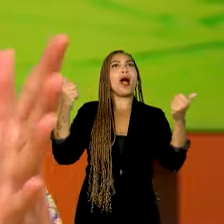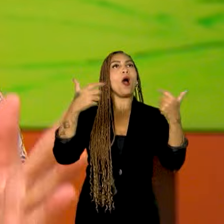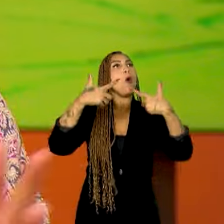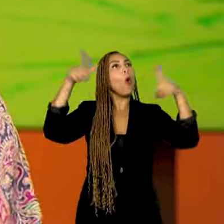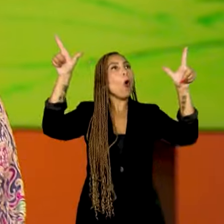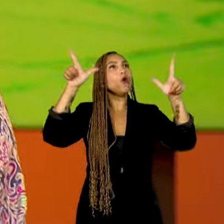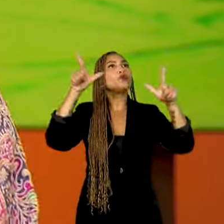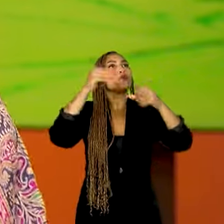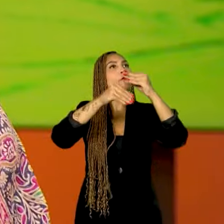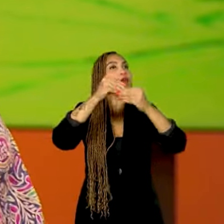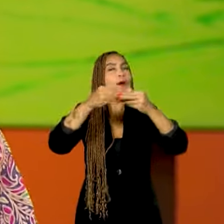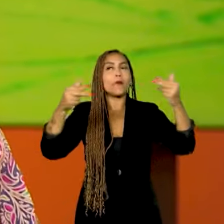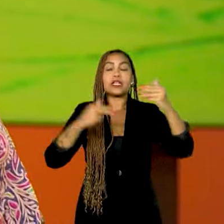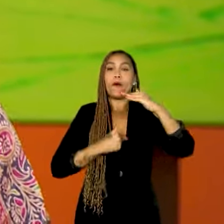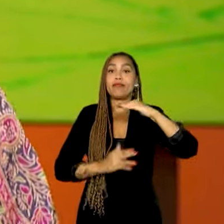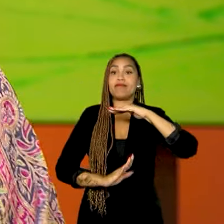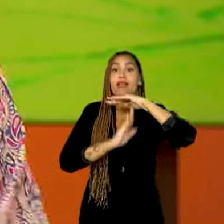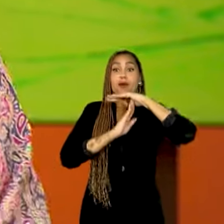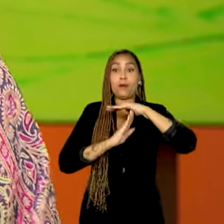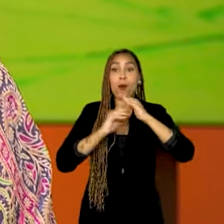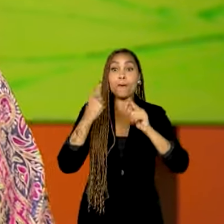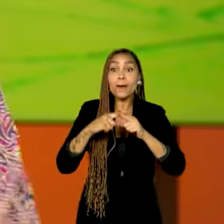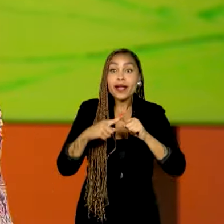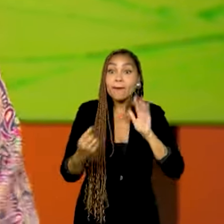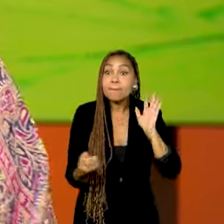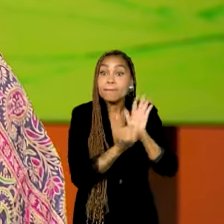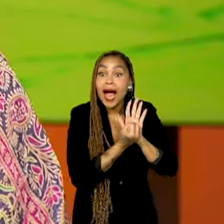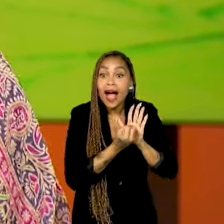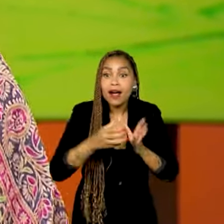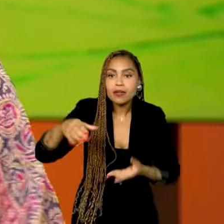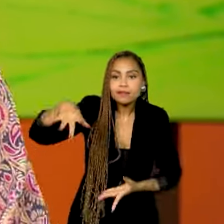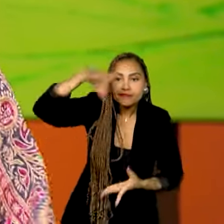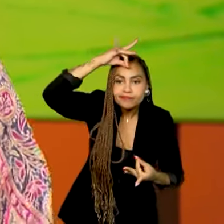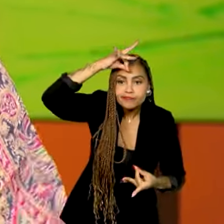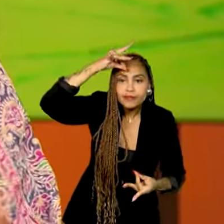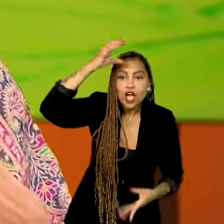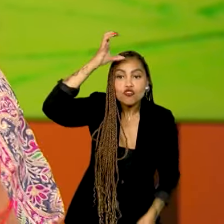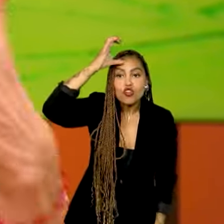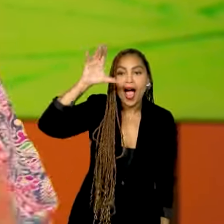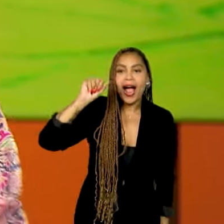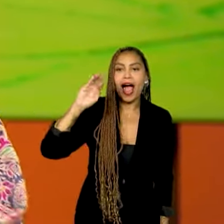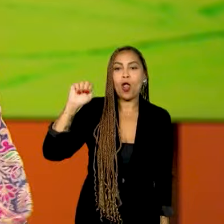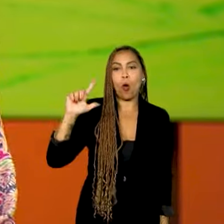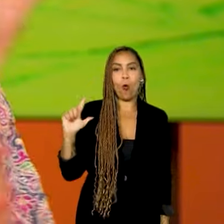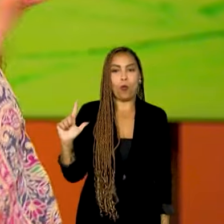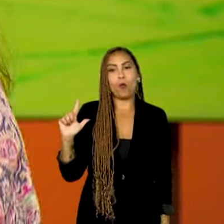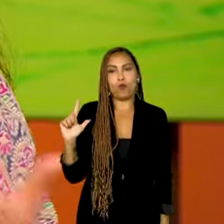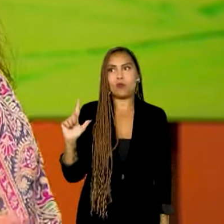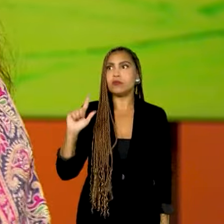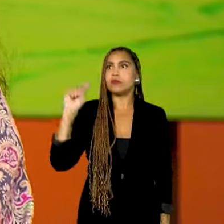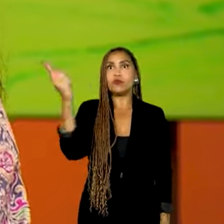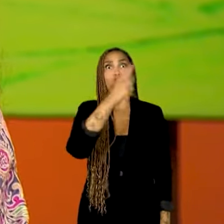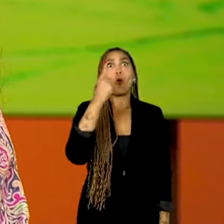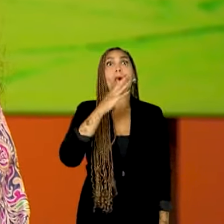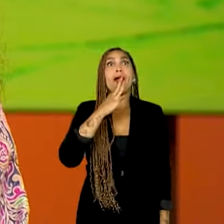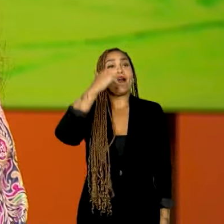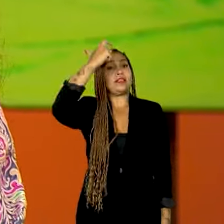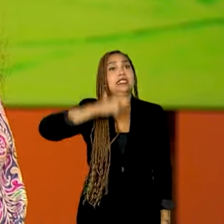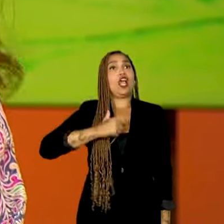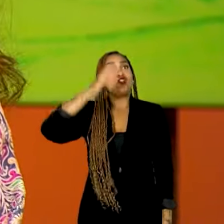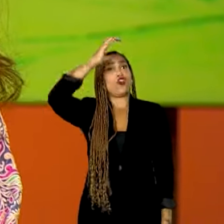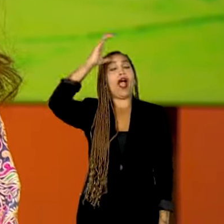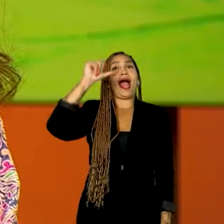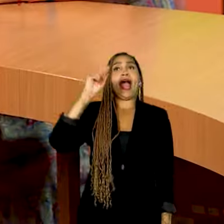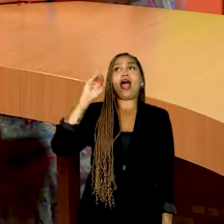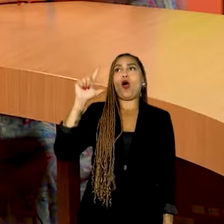era muito, então eu tive que dar um tempo. Uhum. Né, desse... até pra poder ir tirando, né, essa... Sim, essa,